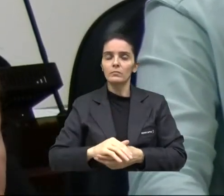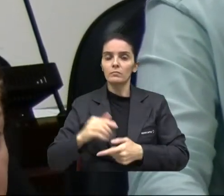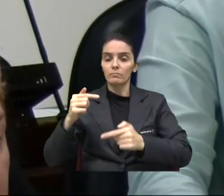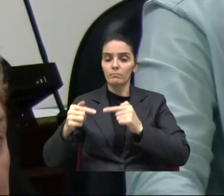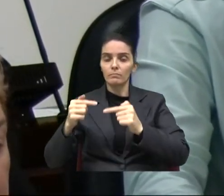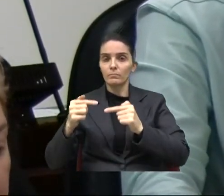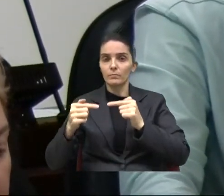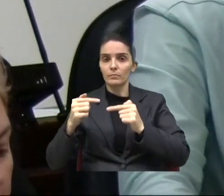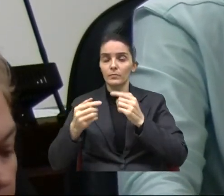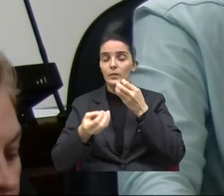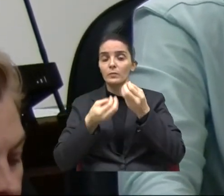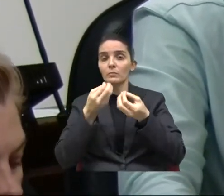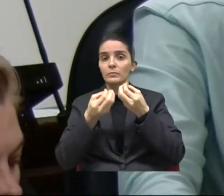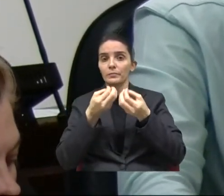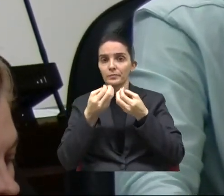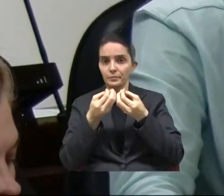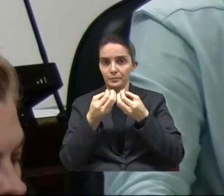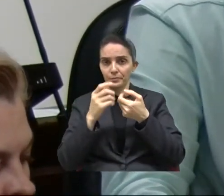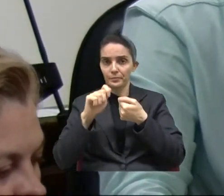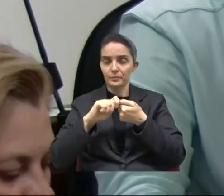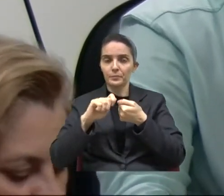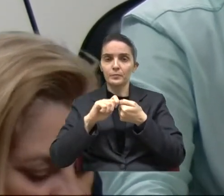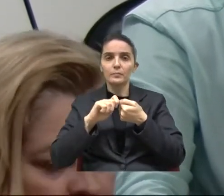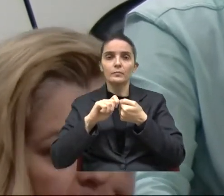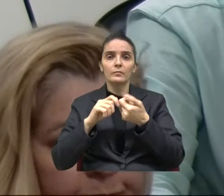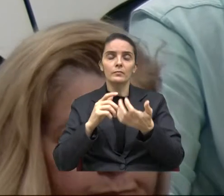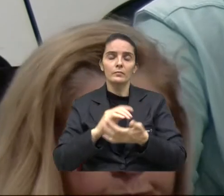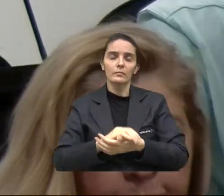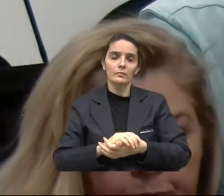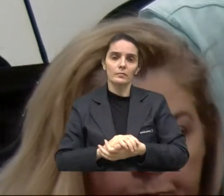discutir como serão os procedimentos